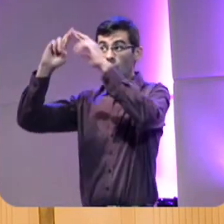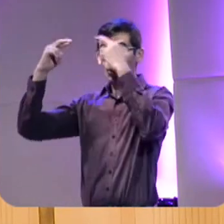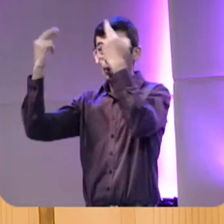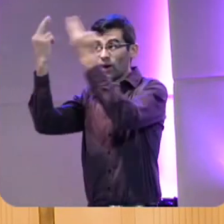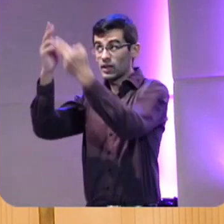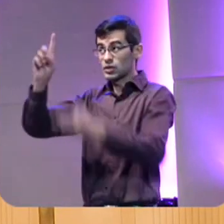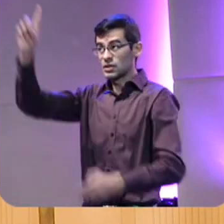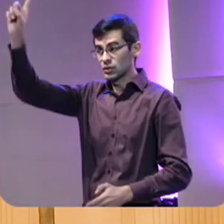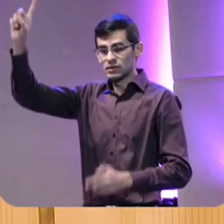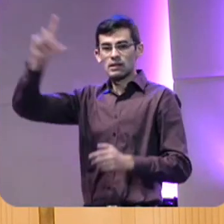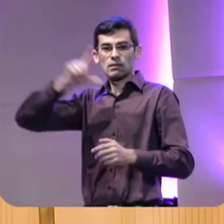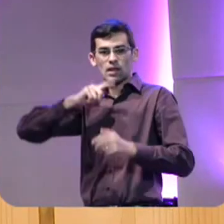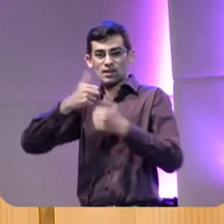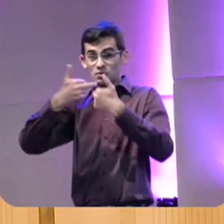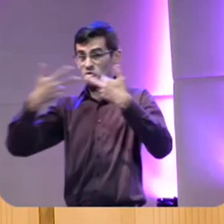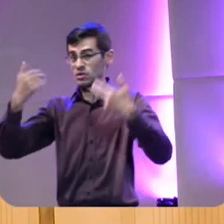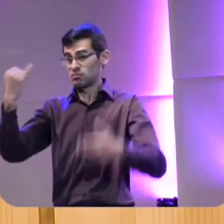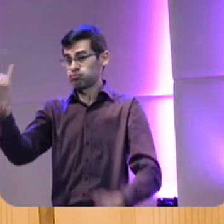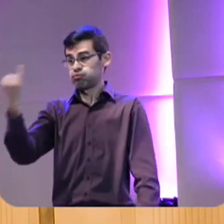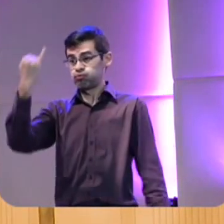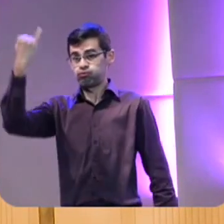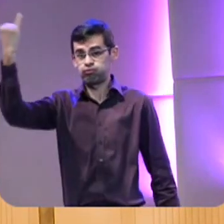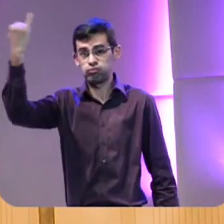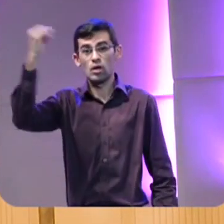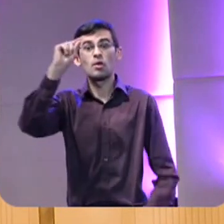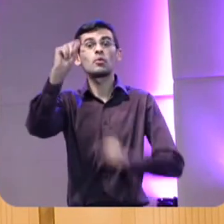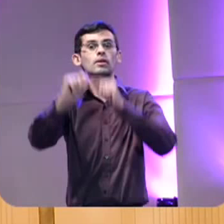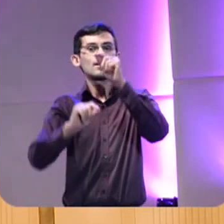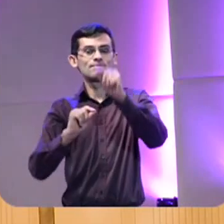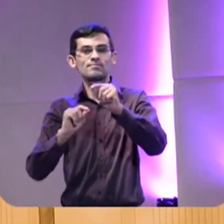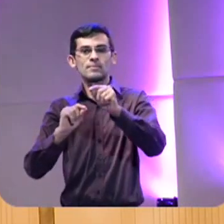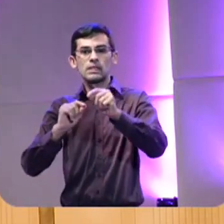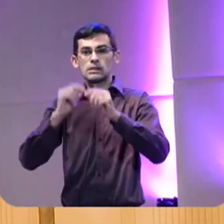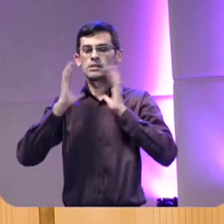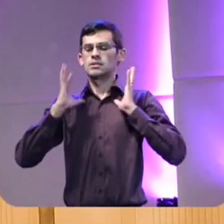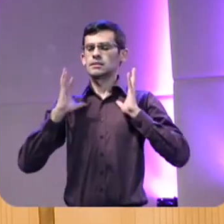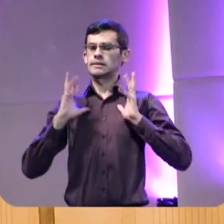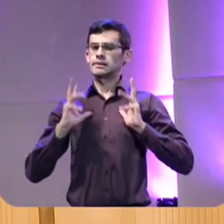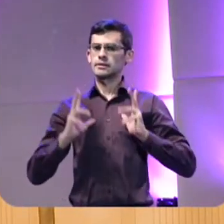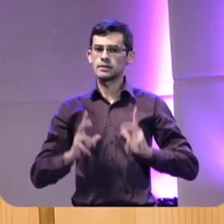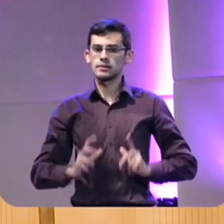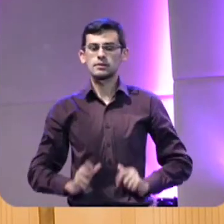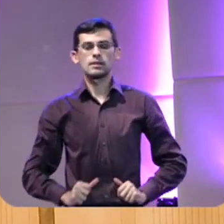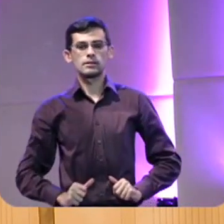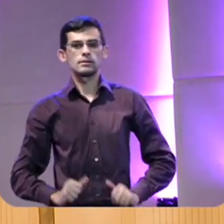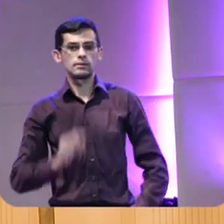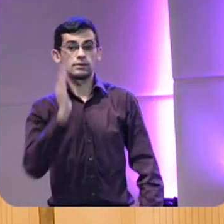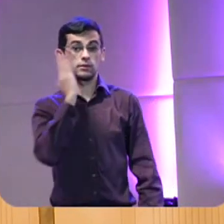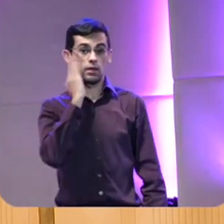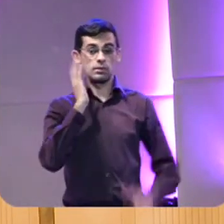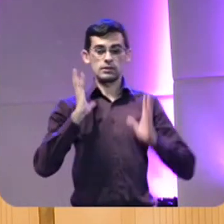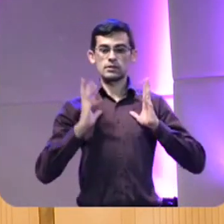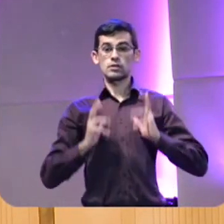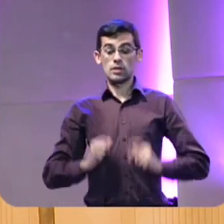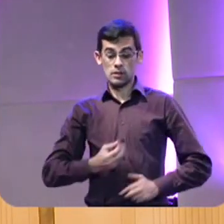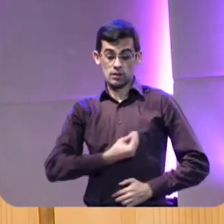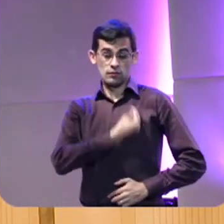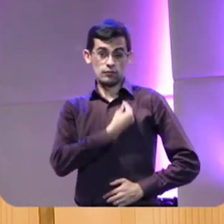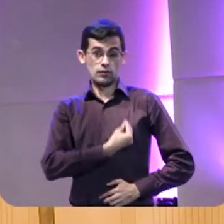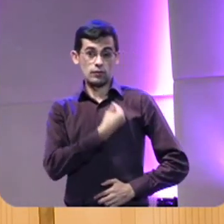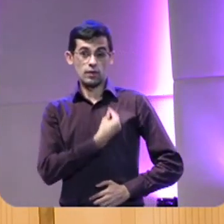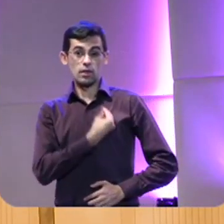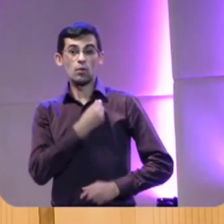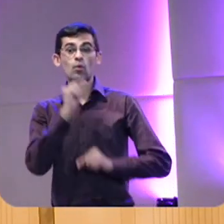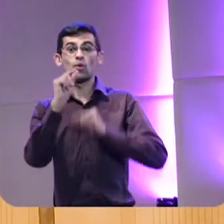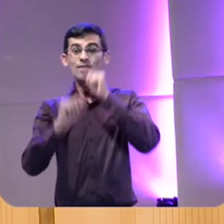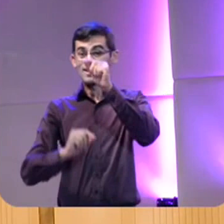algumas coisas essenciais. E a primeira delas é a santidade. Sabe, santidade é viver o estilo de